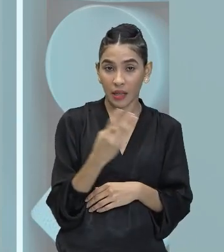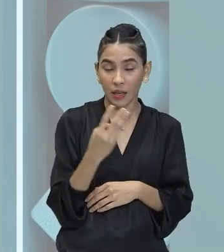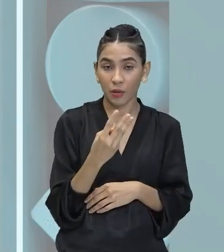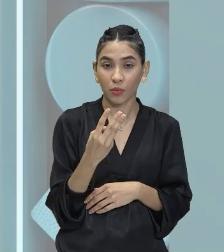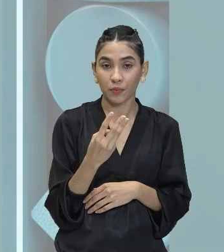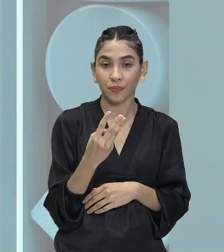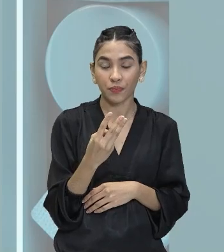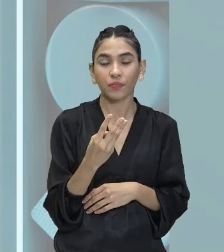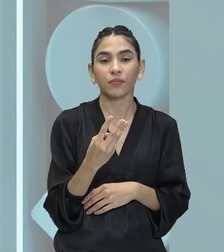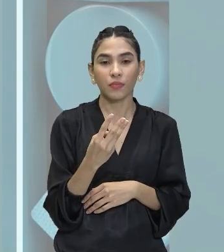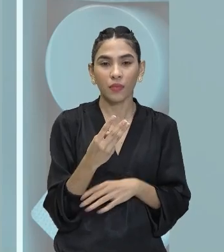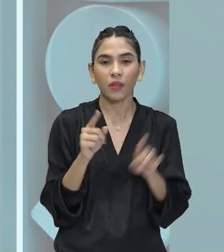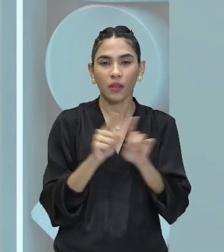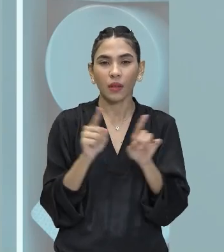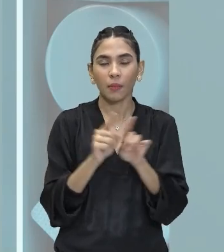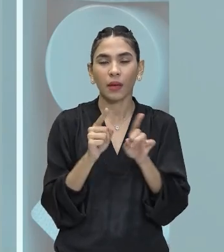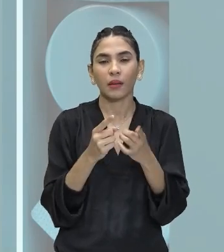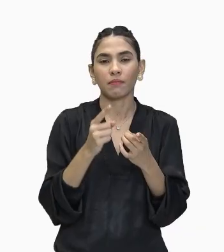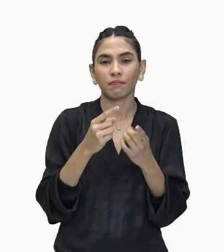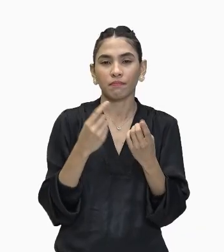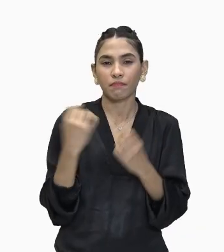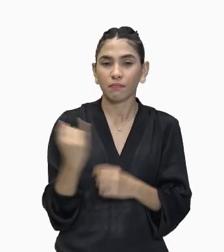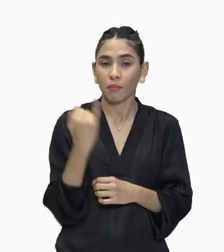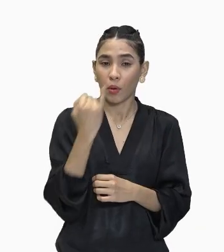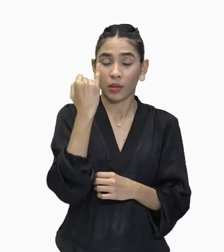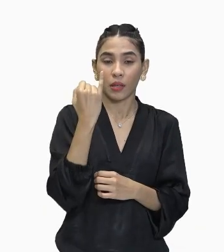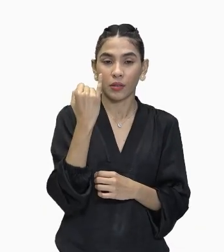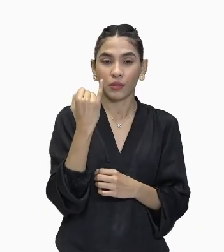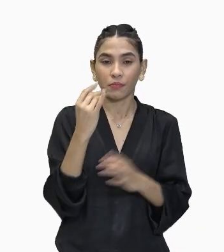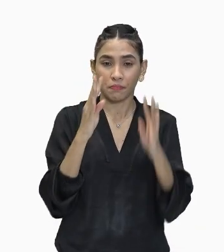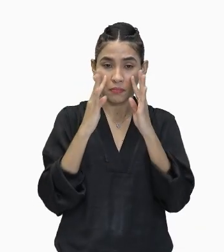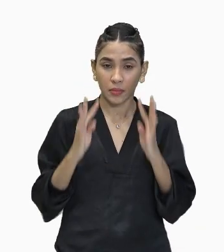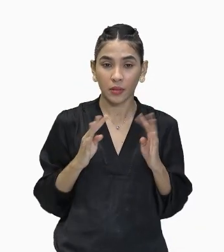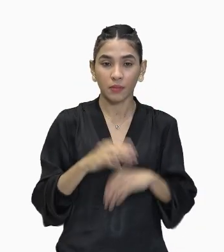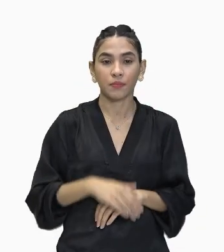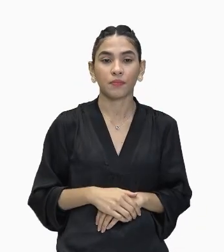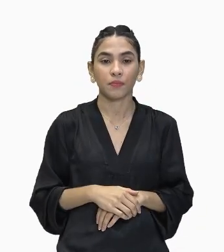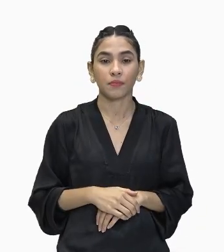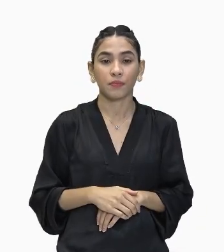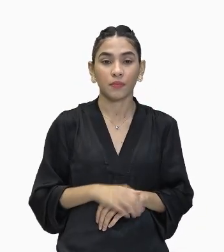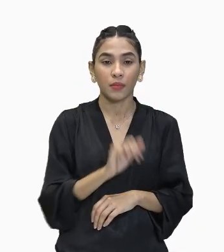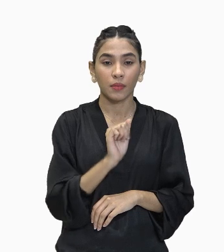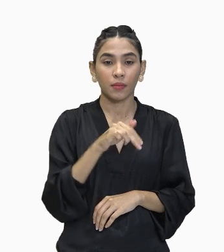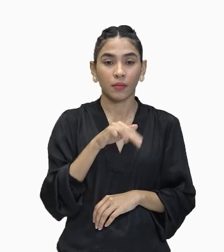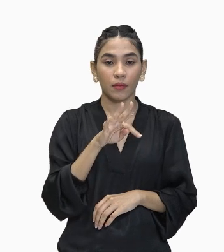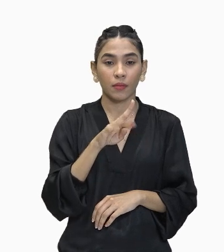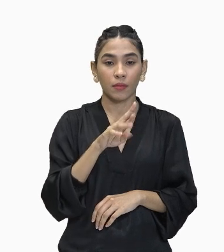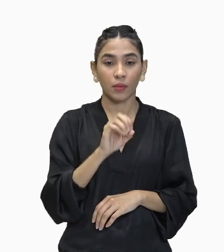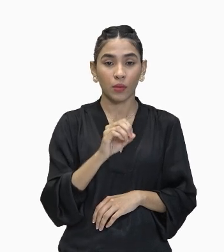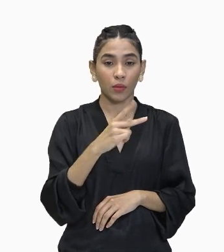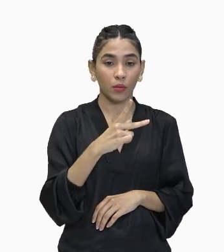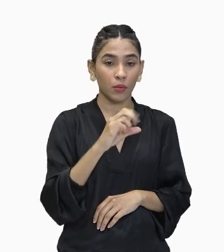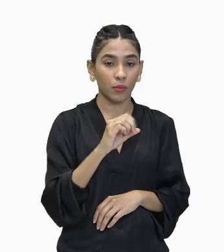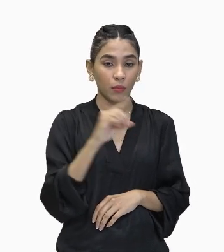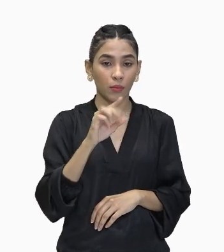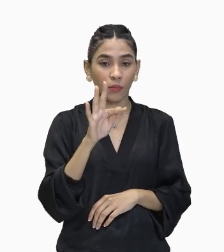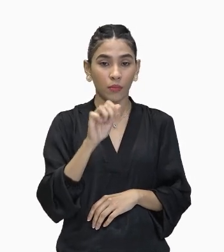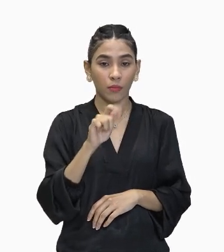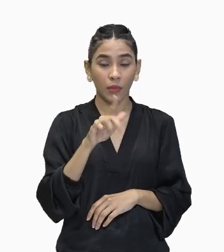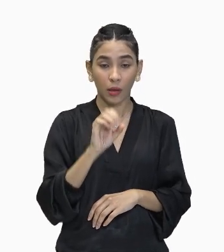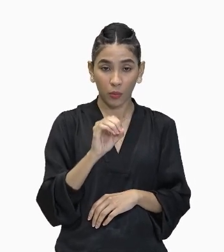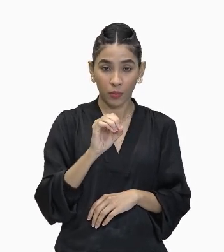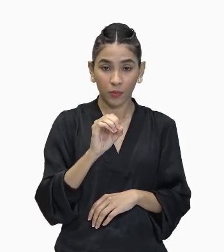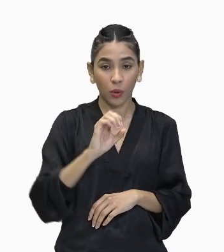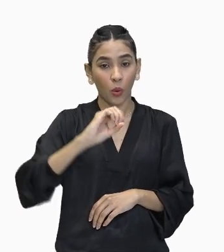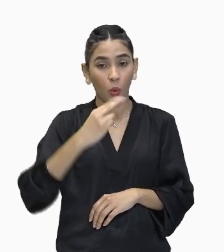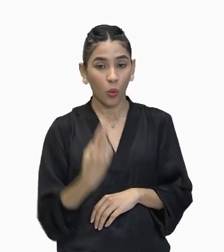é importante ser notado, né, aqui por nós, que é o manifesto antropófago ou antropofágico,